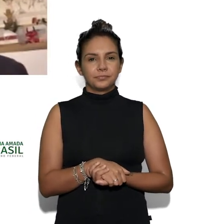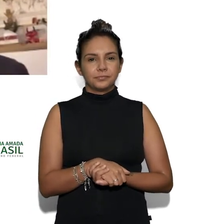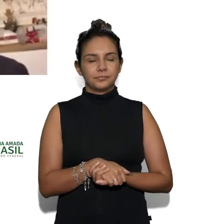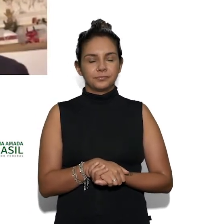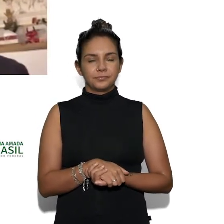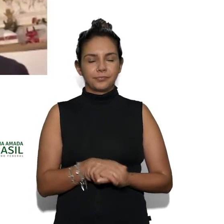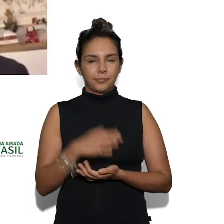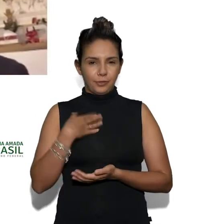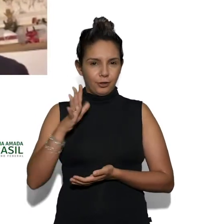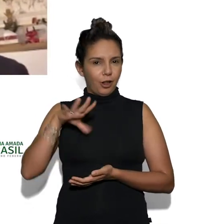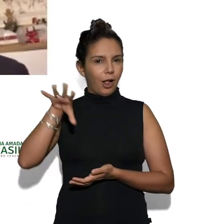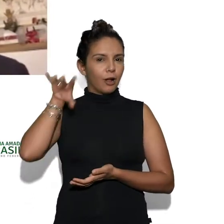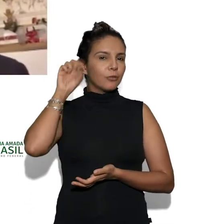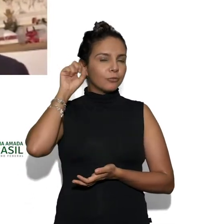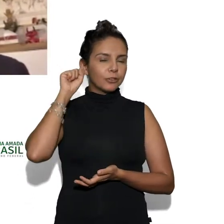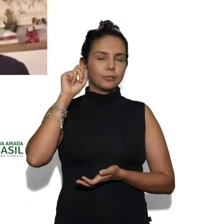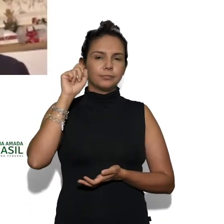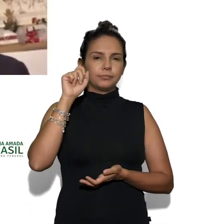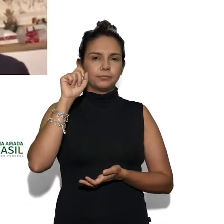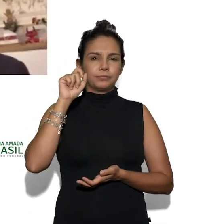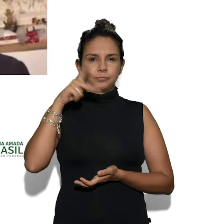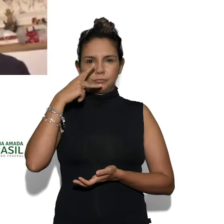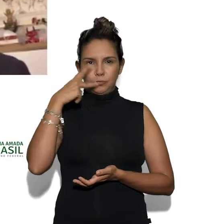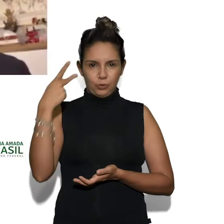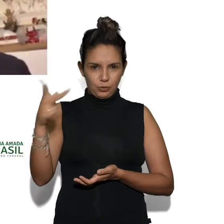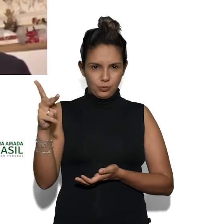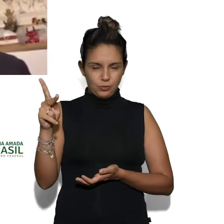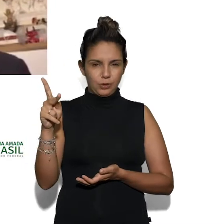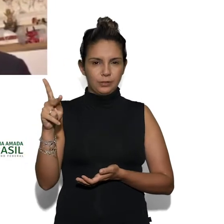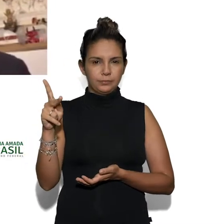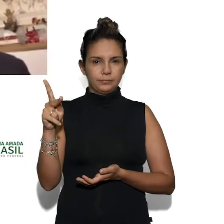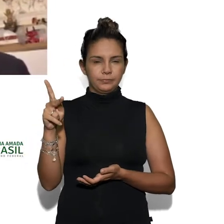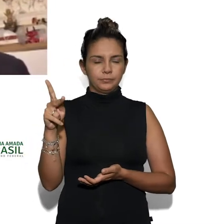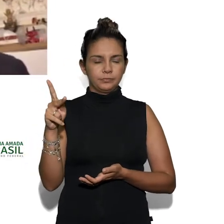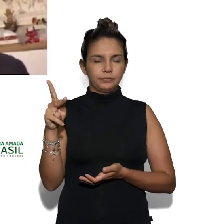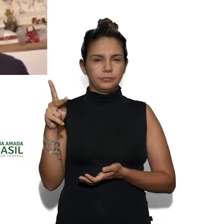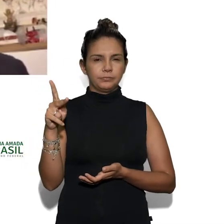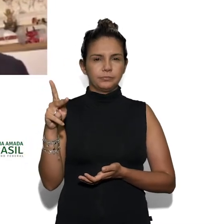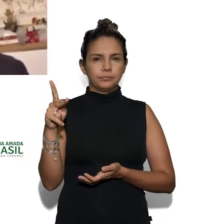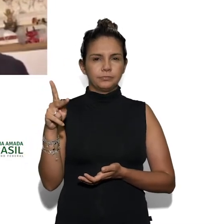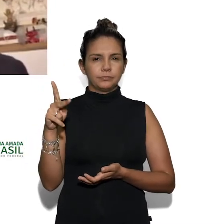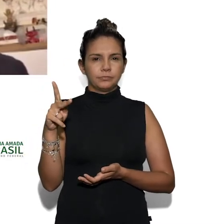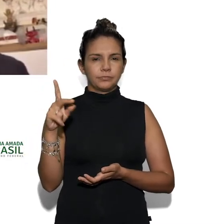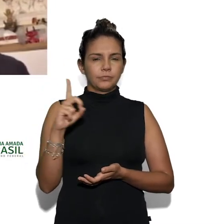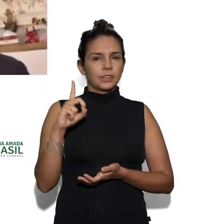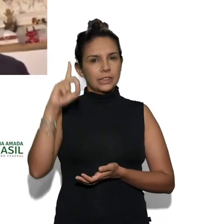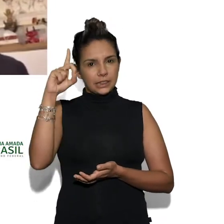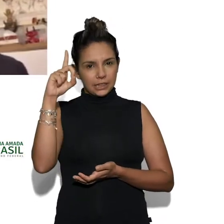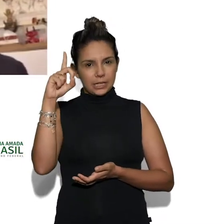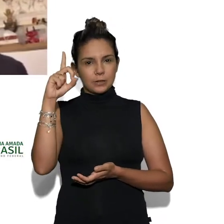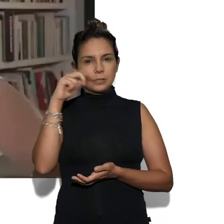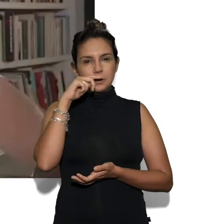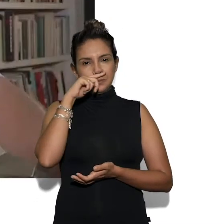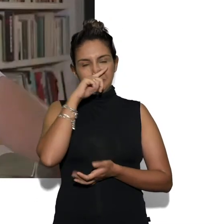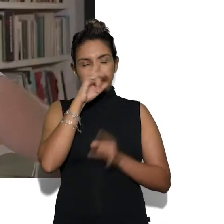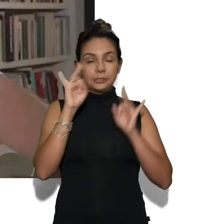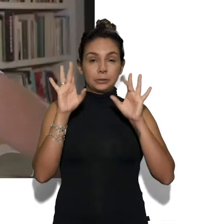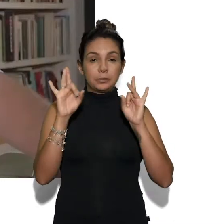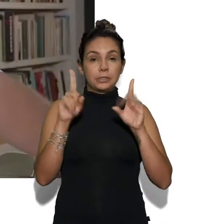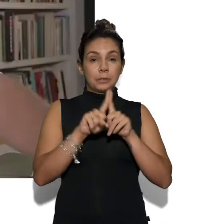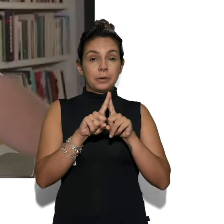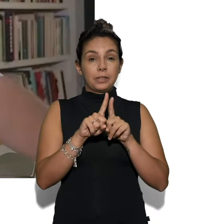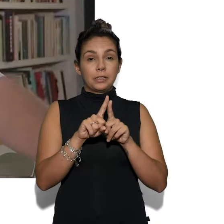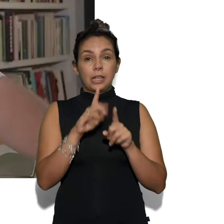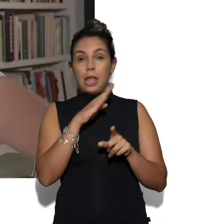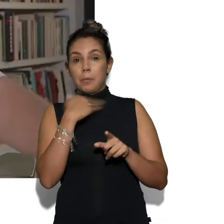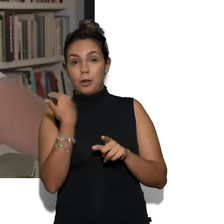Já ouvi diversos relatos seus sobre a questão de Deus e especialmente